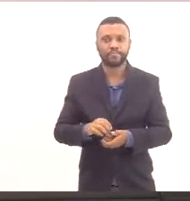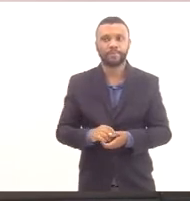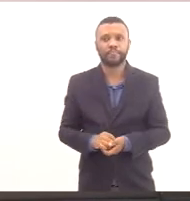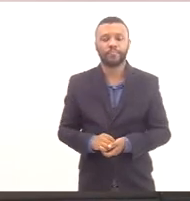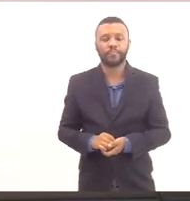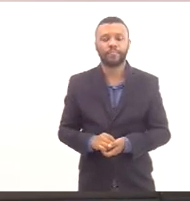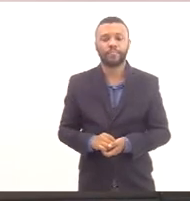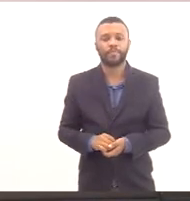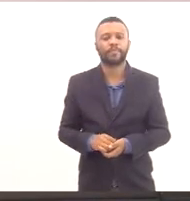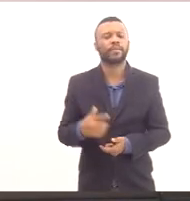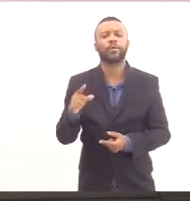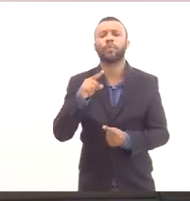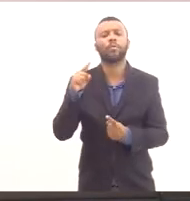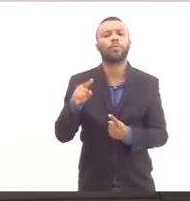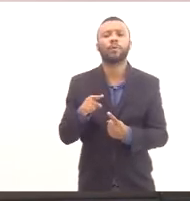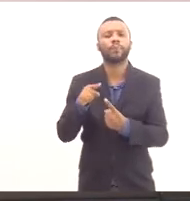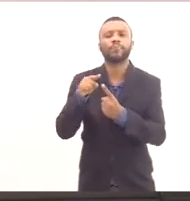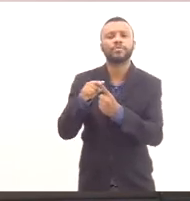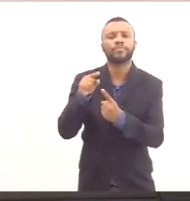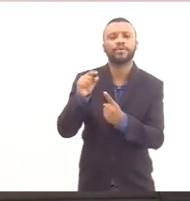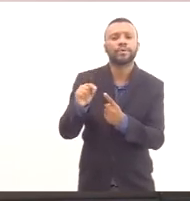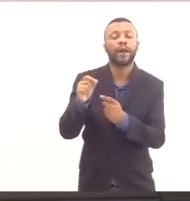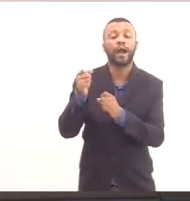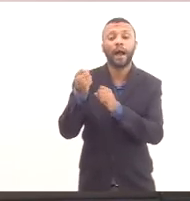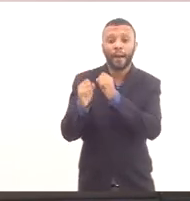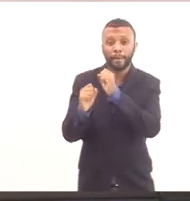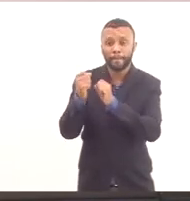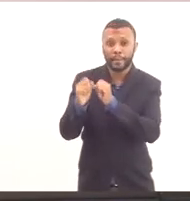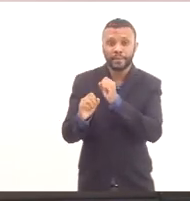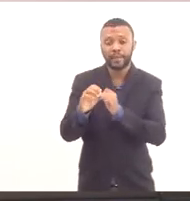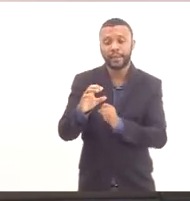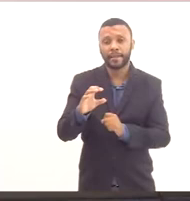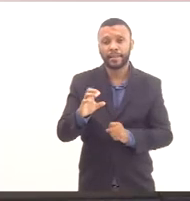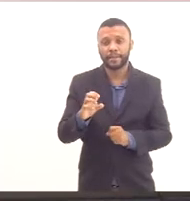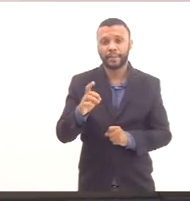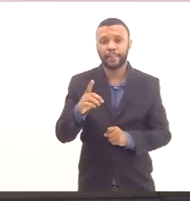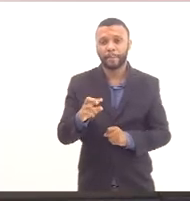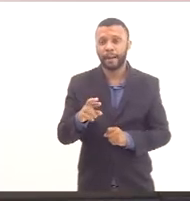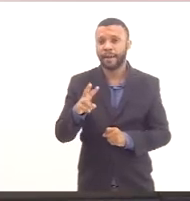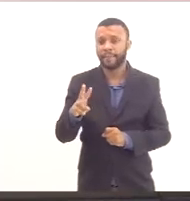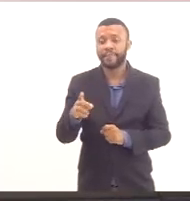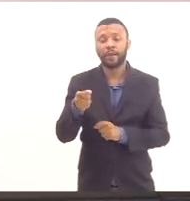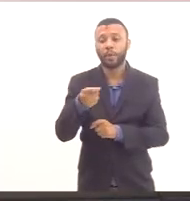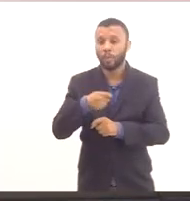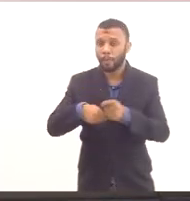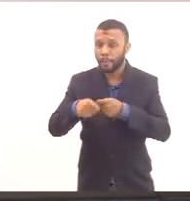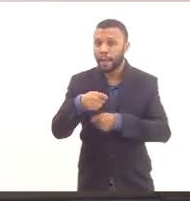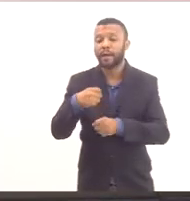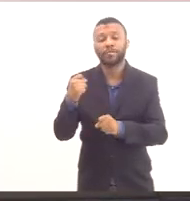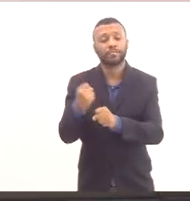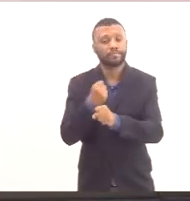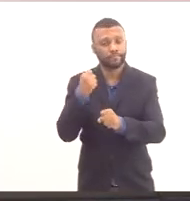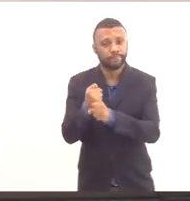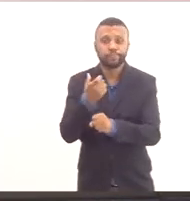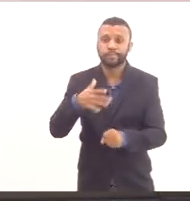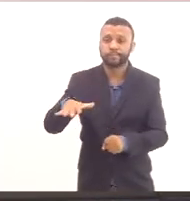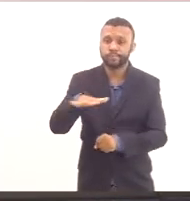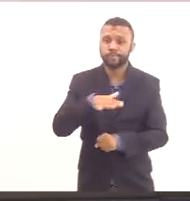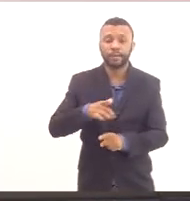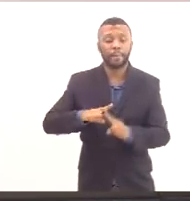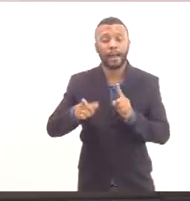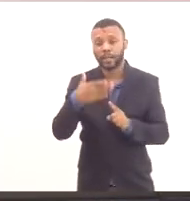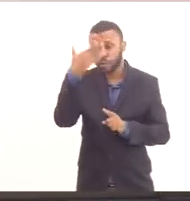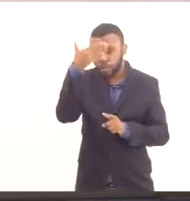para a empresa serpav Comércio e pavimentação limitada e não